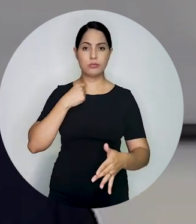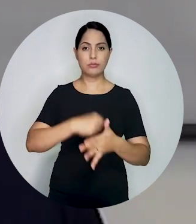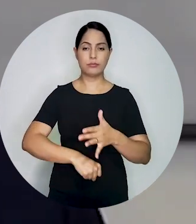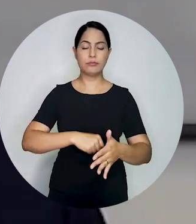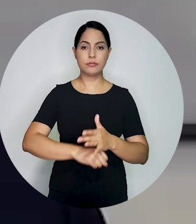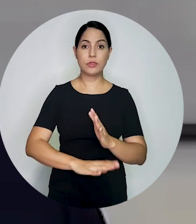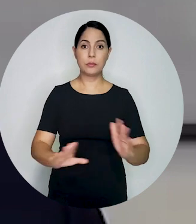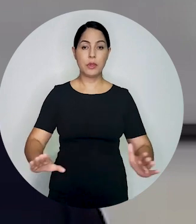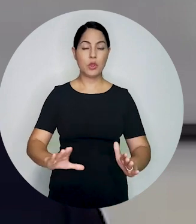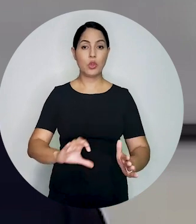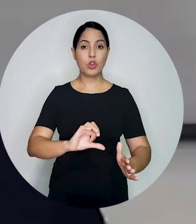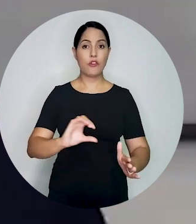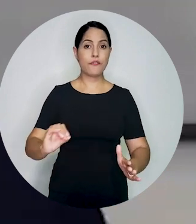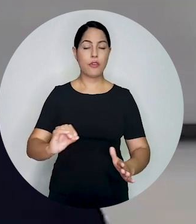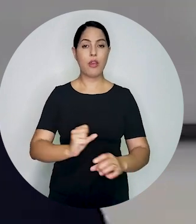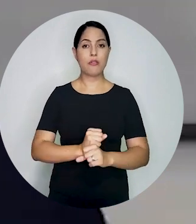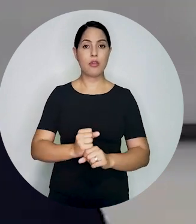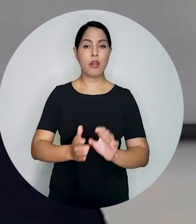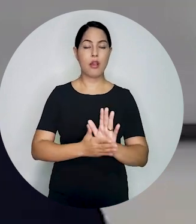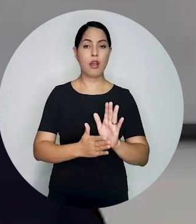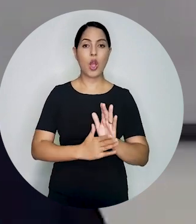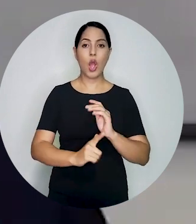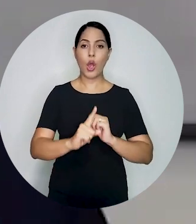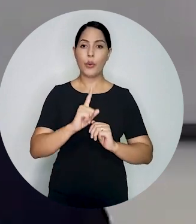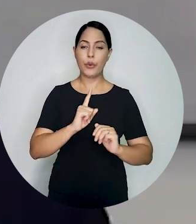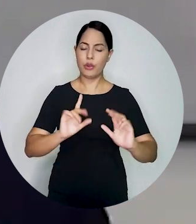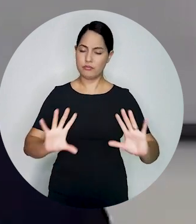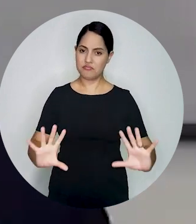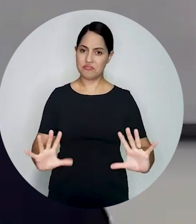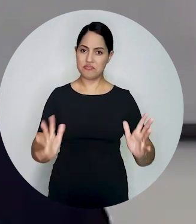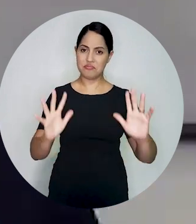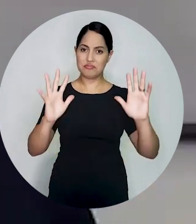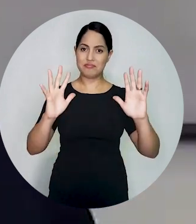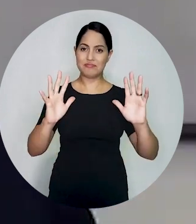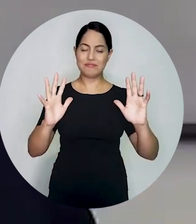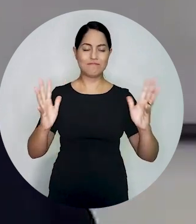classe. Então, são 90 anos de glória, 90 anos que